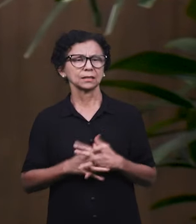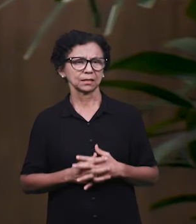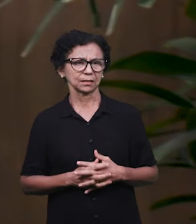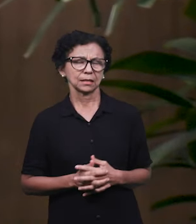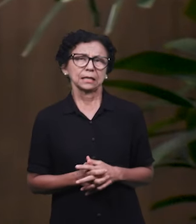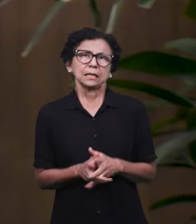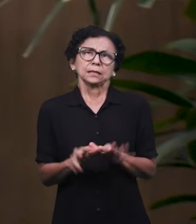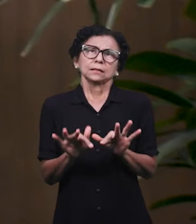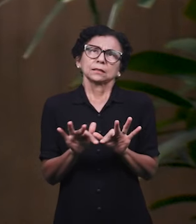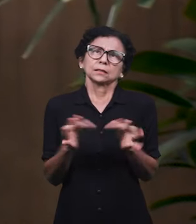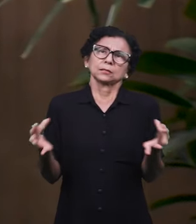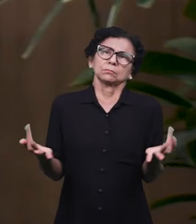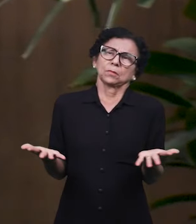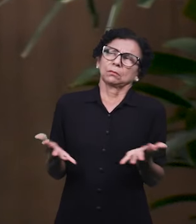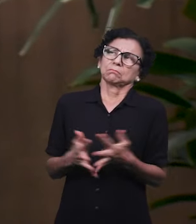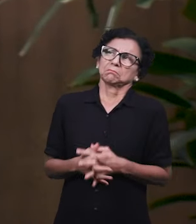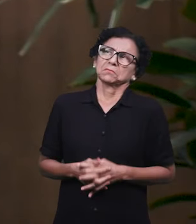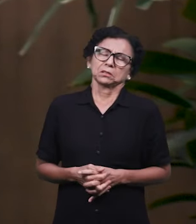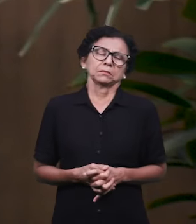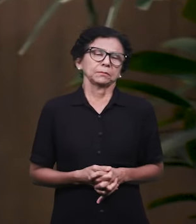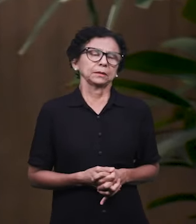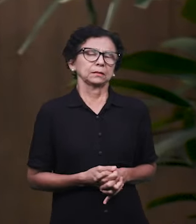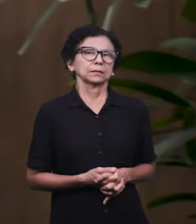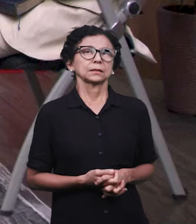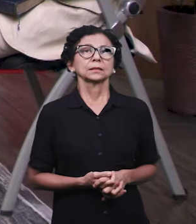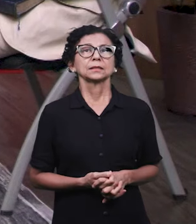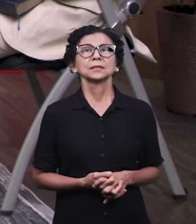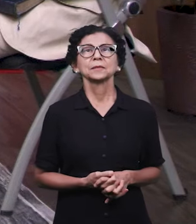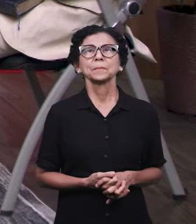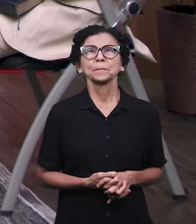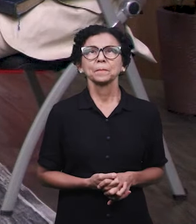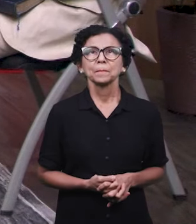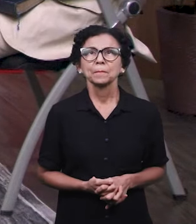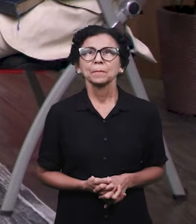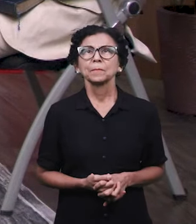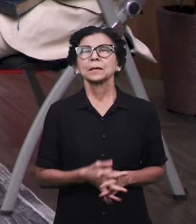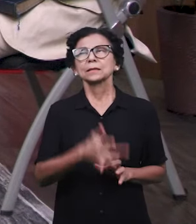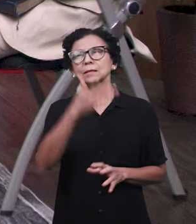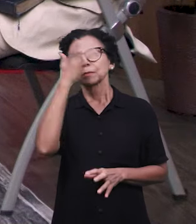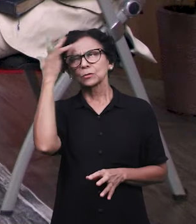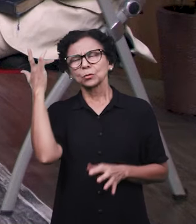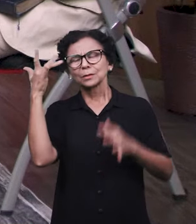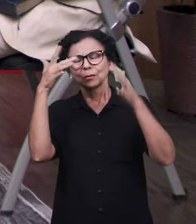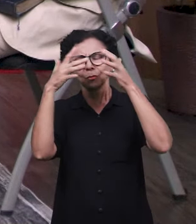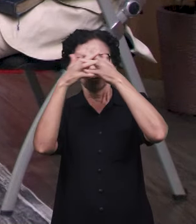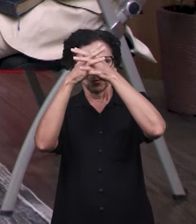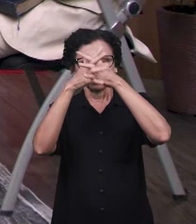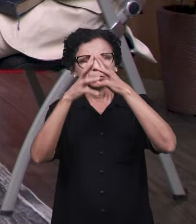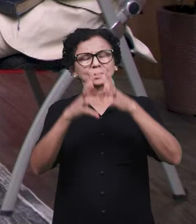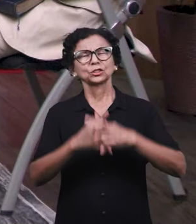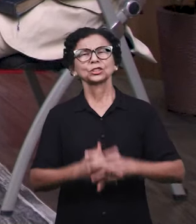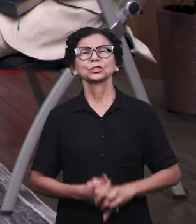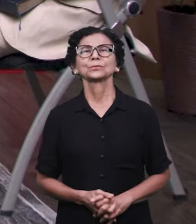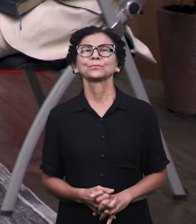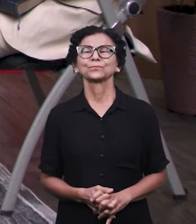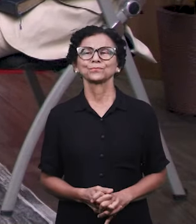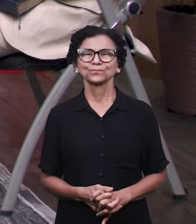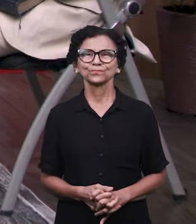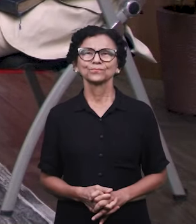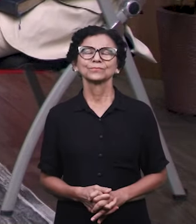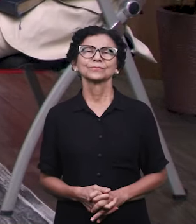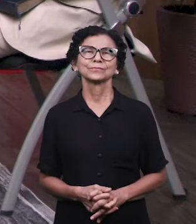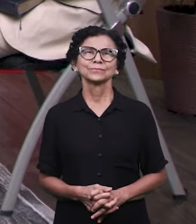mas ainda assim as pessoas fazem uma confusão com relação a isso. Da obra criadora, obra redentora. Exatamente. A gente não pode esperar